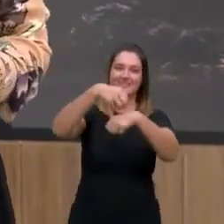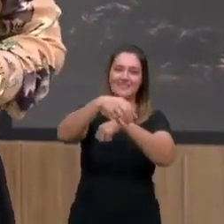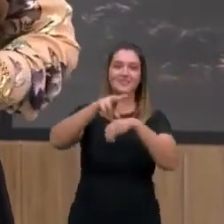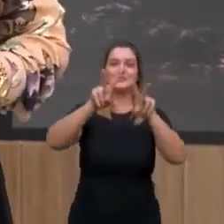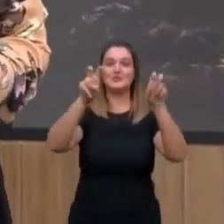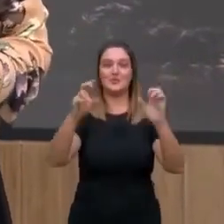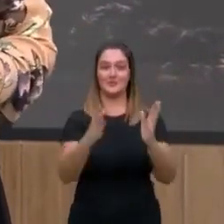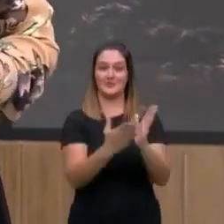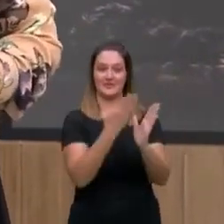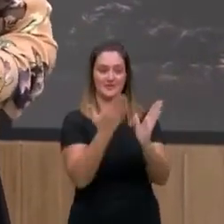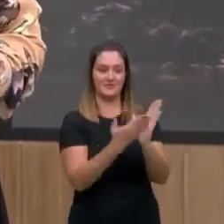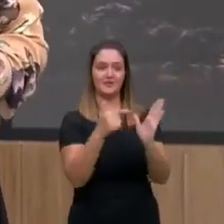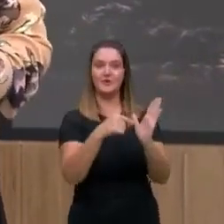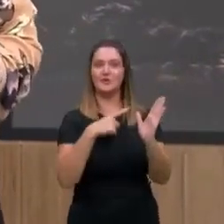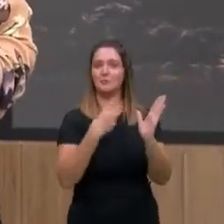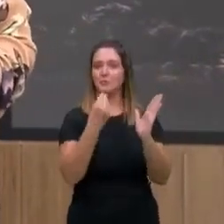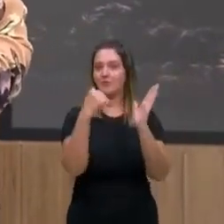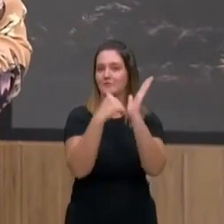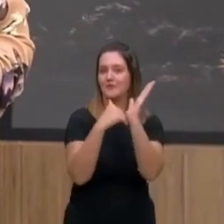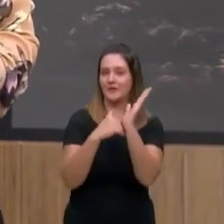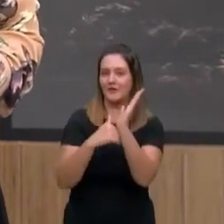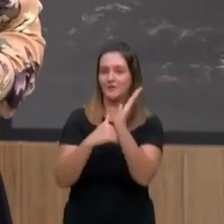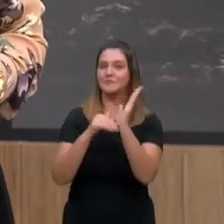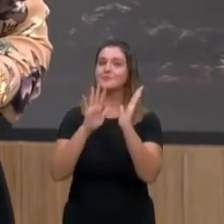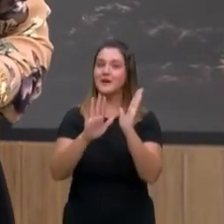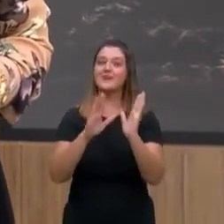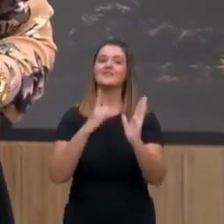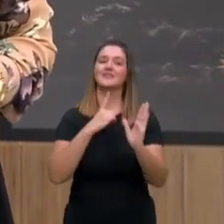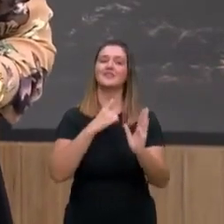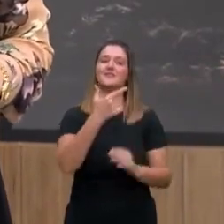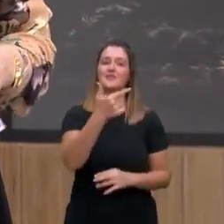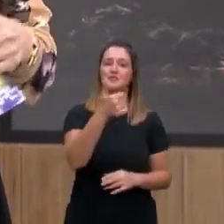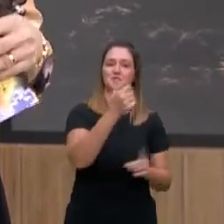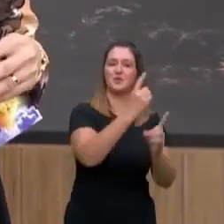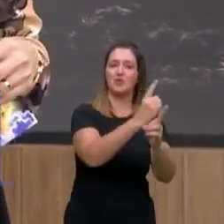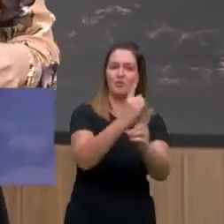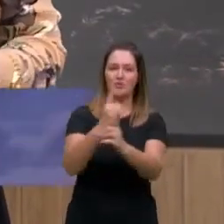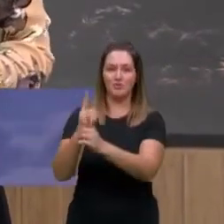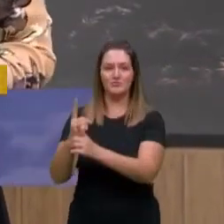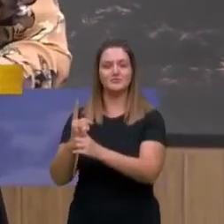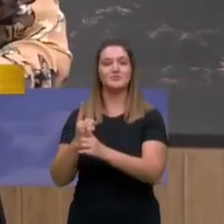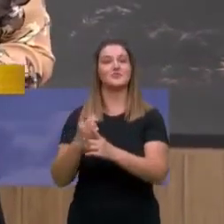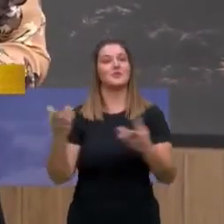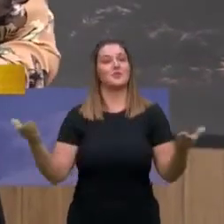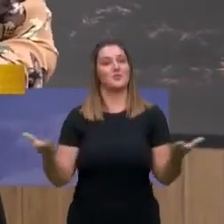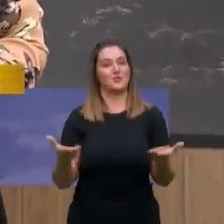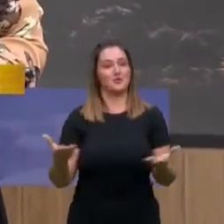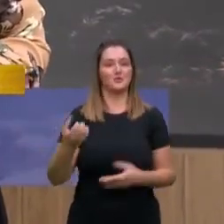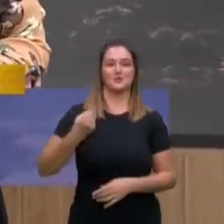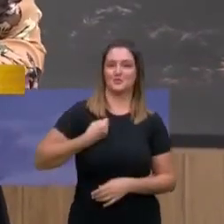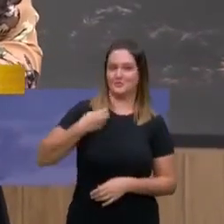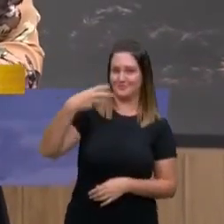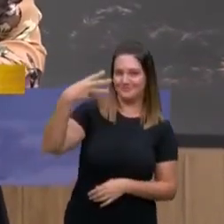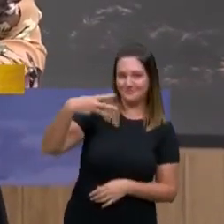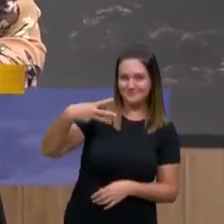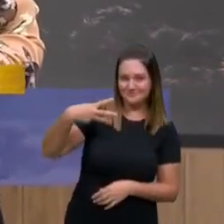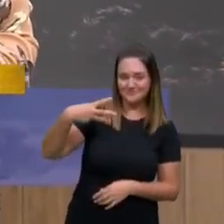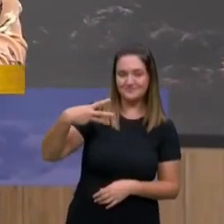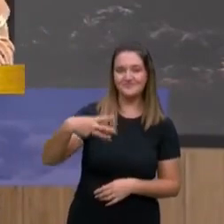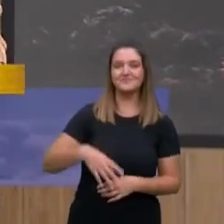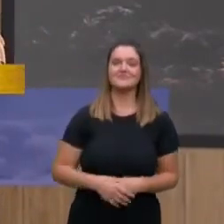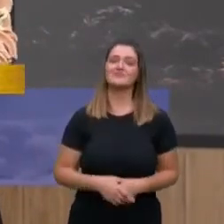ensinar sobre esse livro da Bíblia cheio de mistérios. Serão 21 encontros e hoje nós estamos no estudo de número